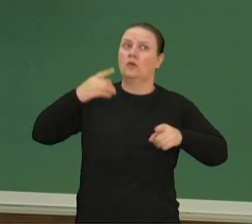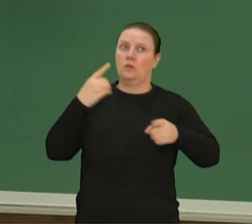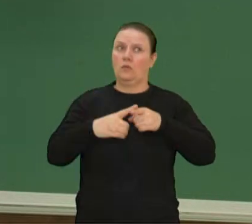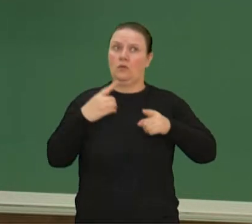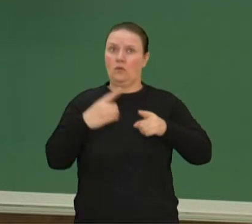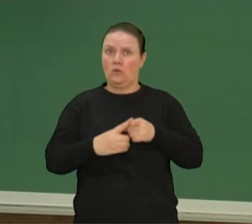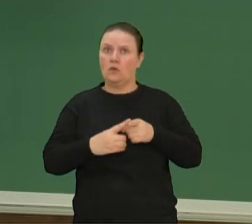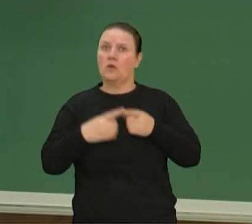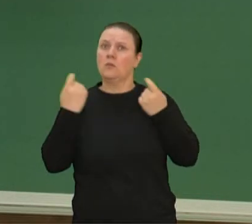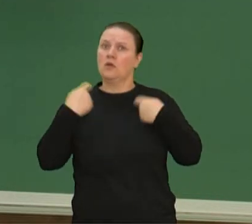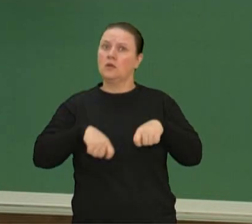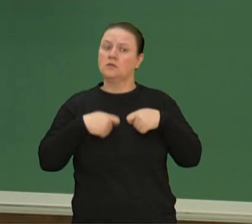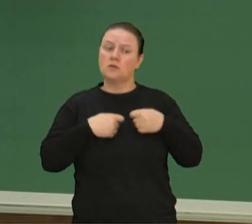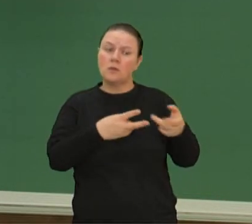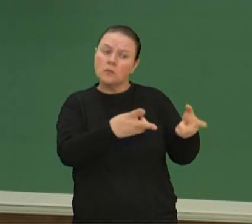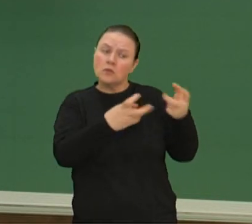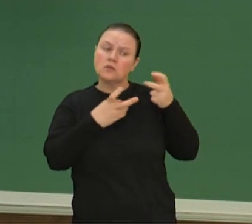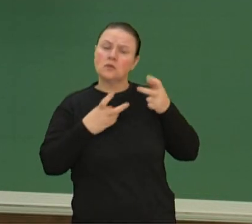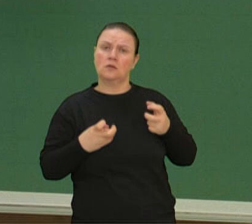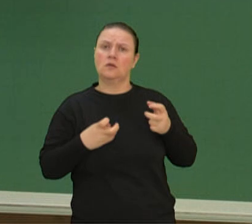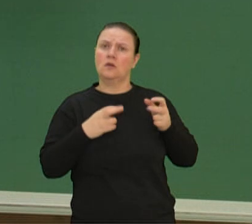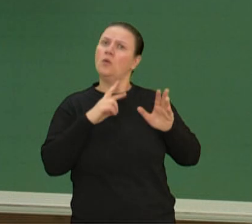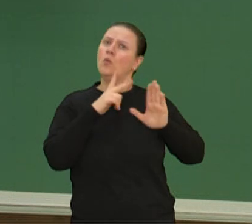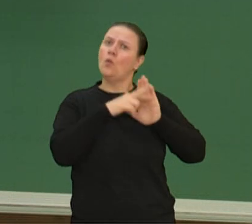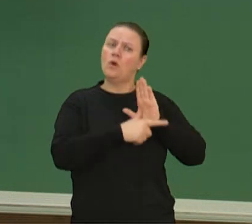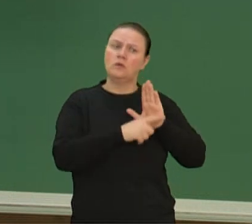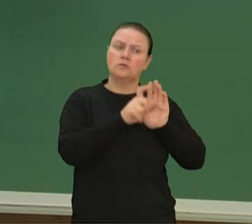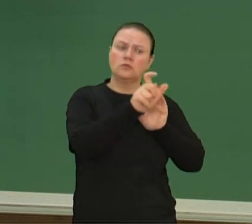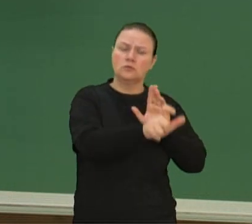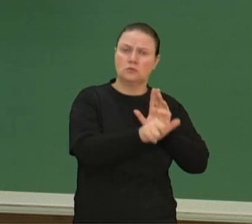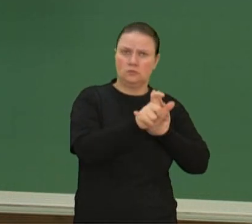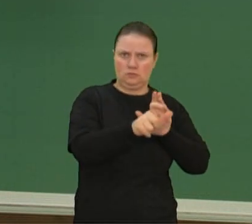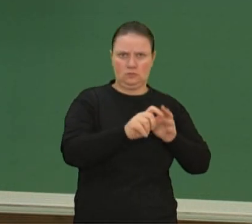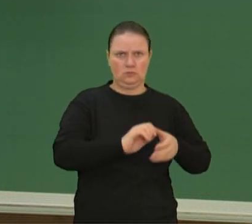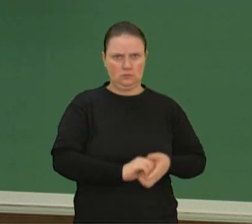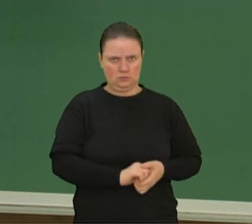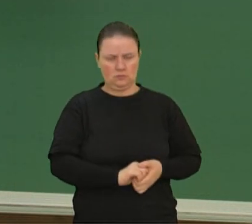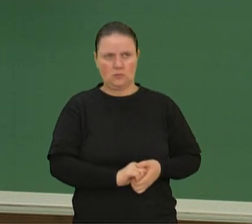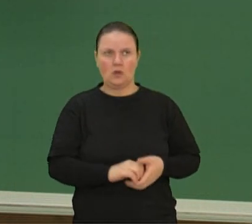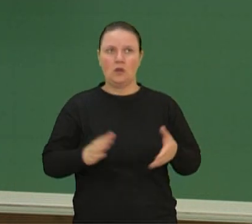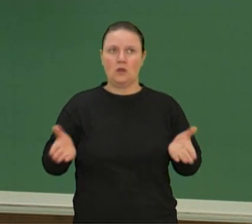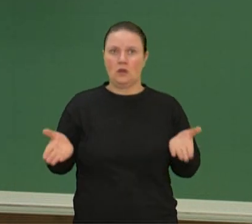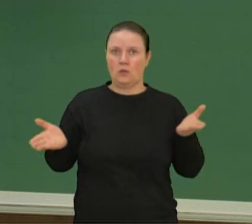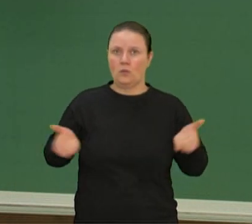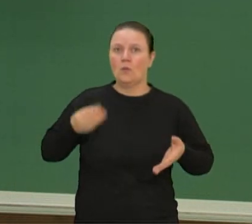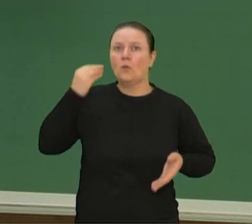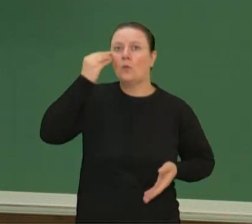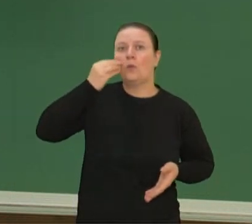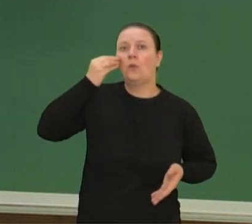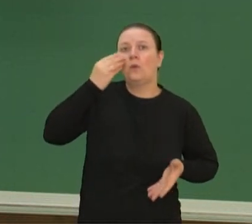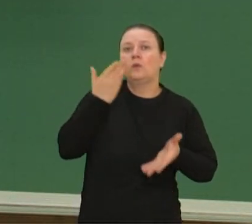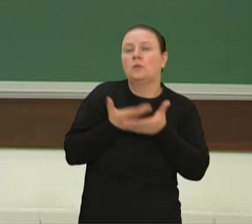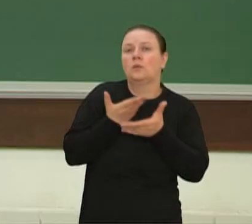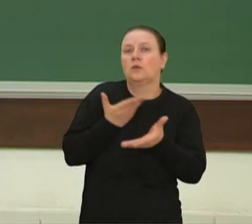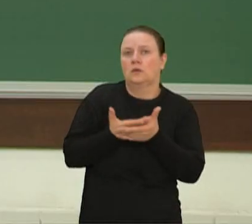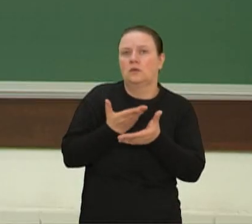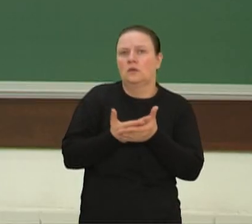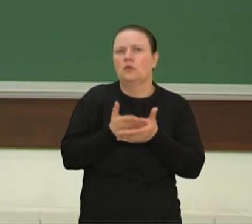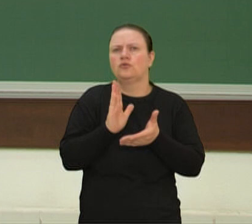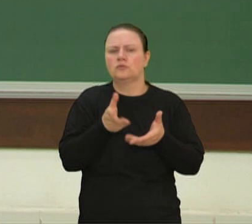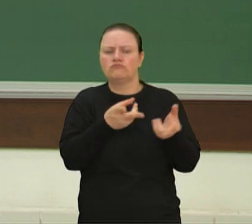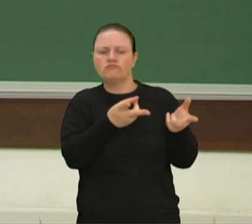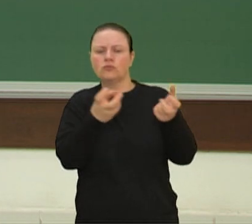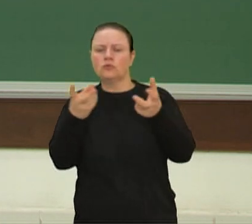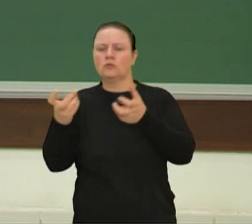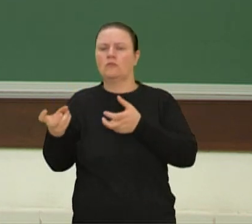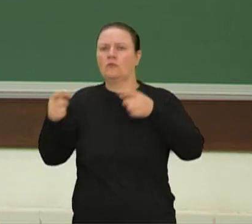ser considerados. Aula experimental. Você já deve ter observado em academias que elas ofertam